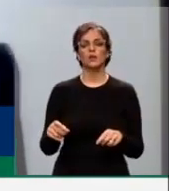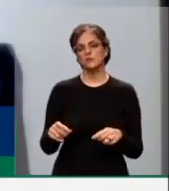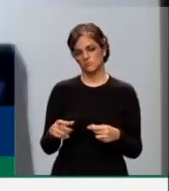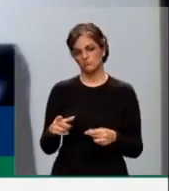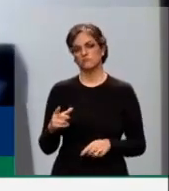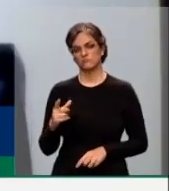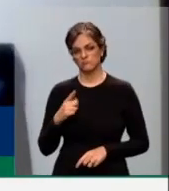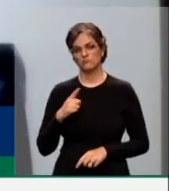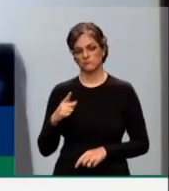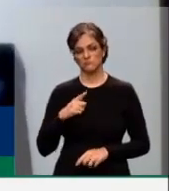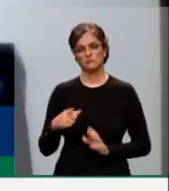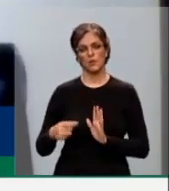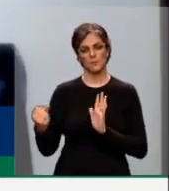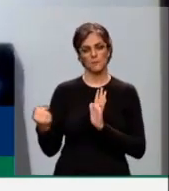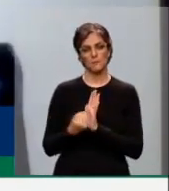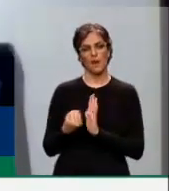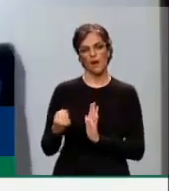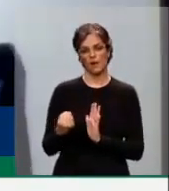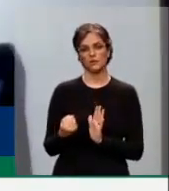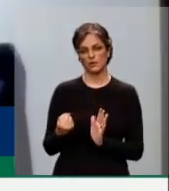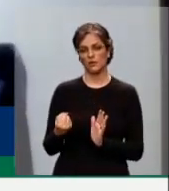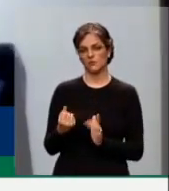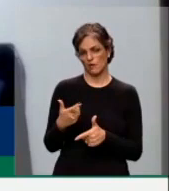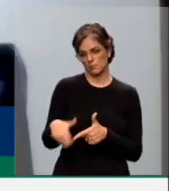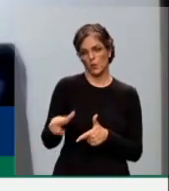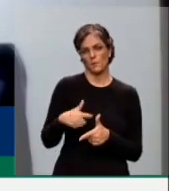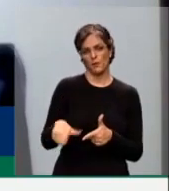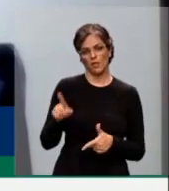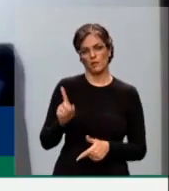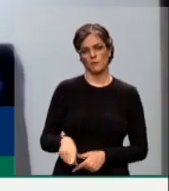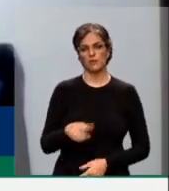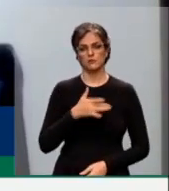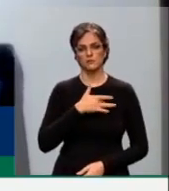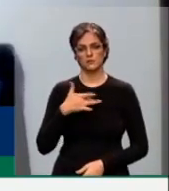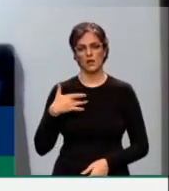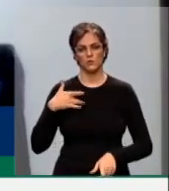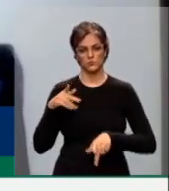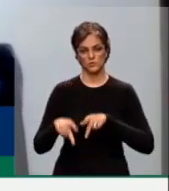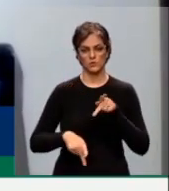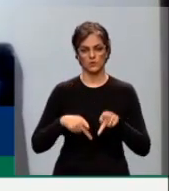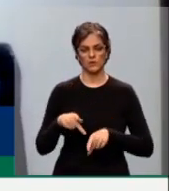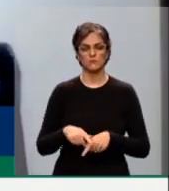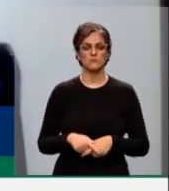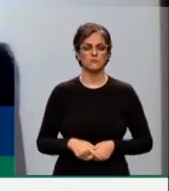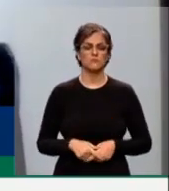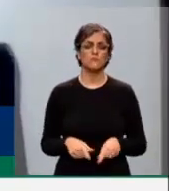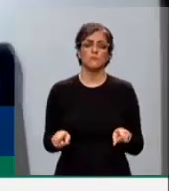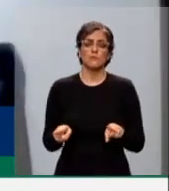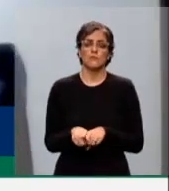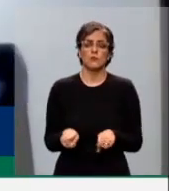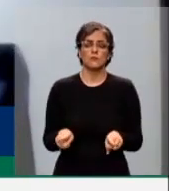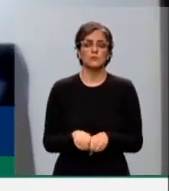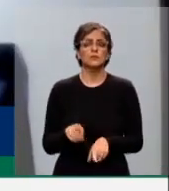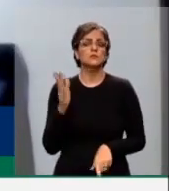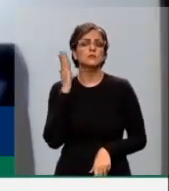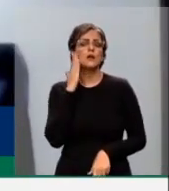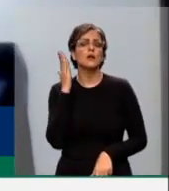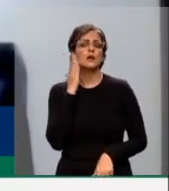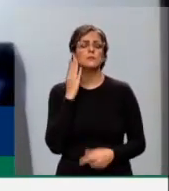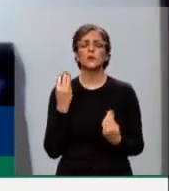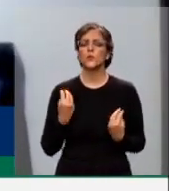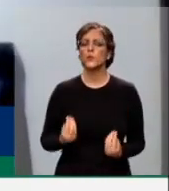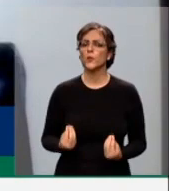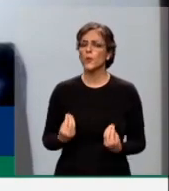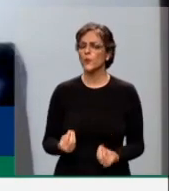condicionante, né, para condições de saúde, um problema de saúde pública, e o quanto que as mulheres, em suas comunidades,